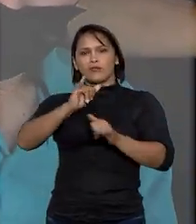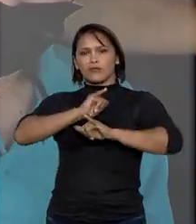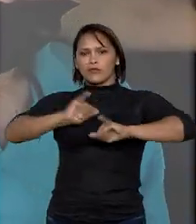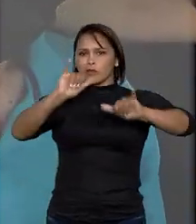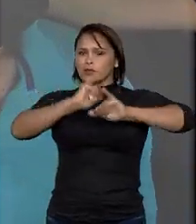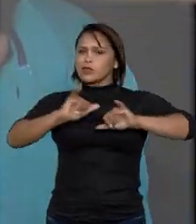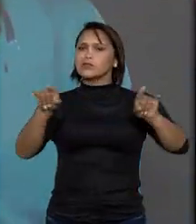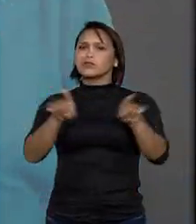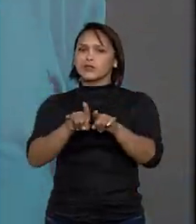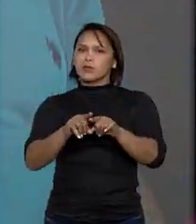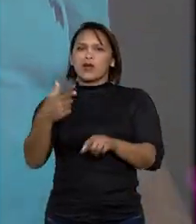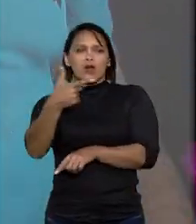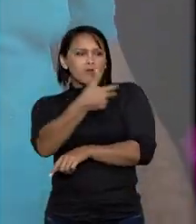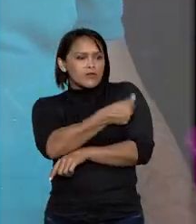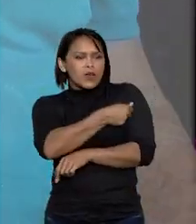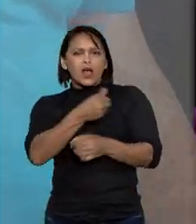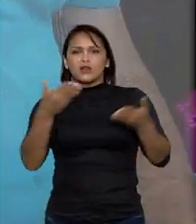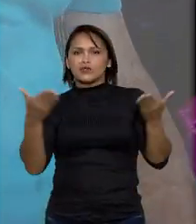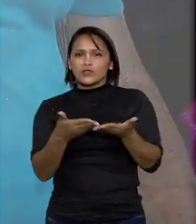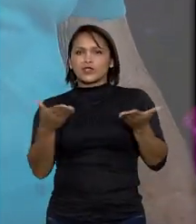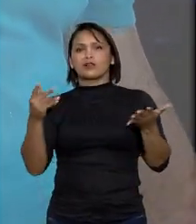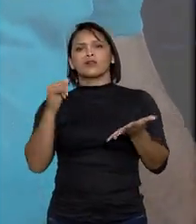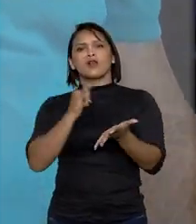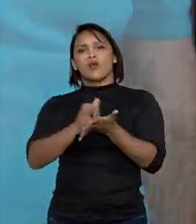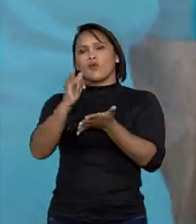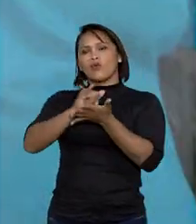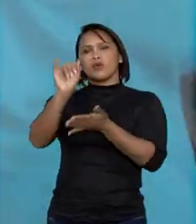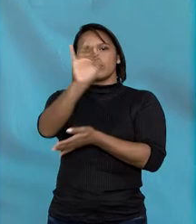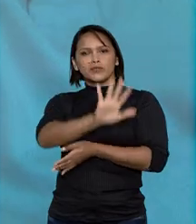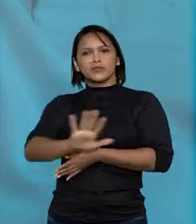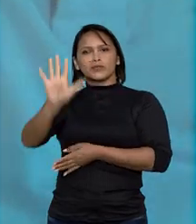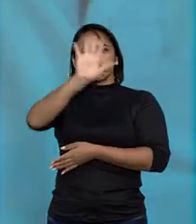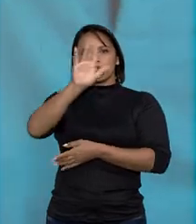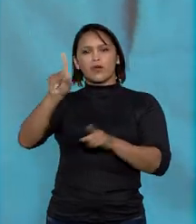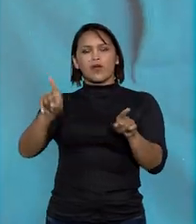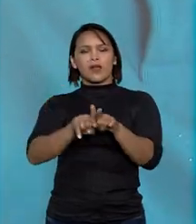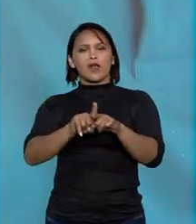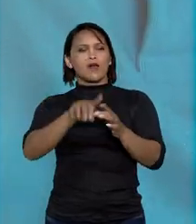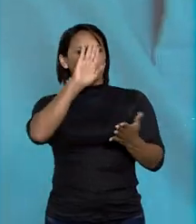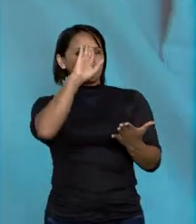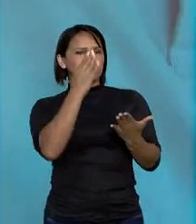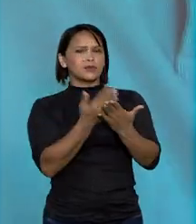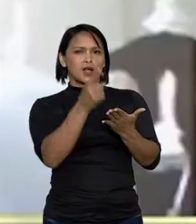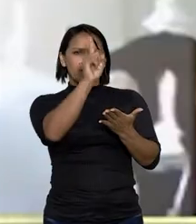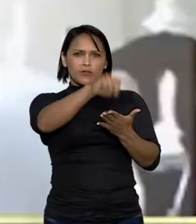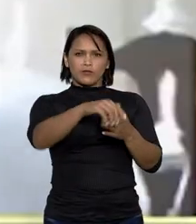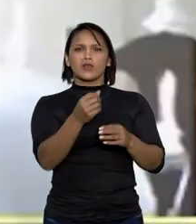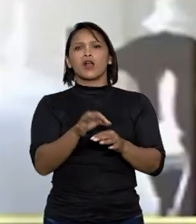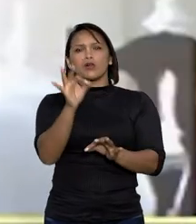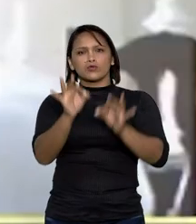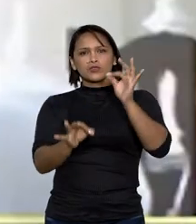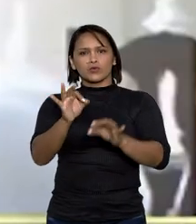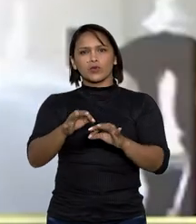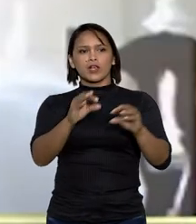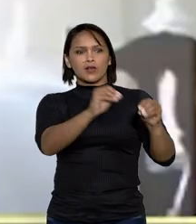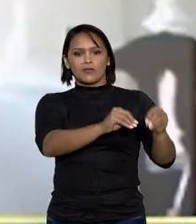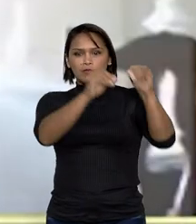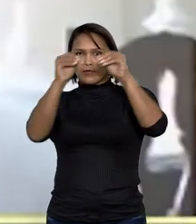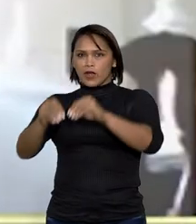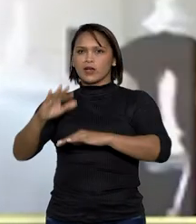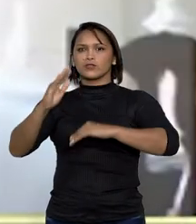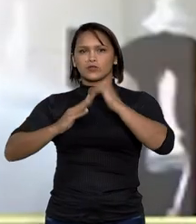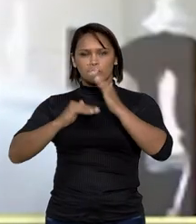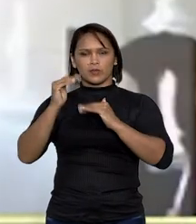informações sobre imunizadas no banco de dados Nacional ao dá razão ao juízo suscitante do conflito de competência